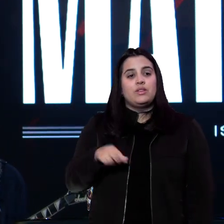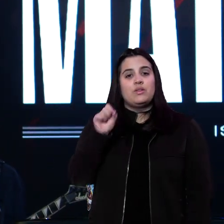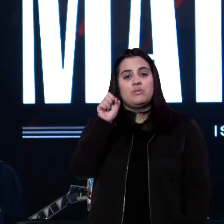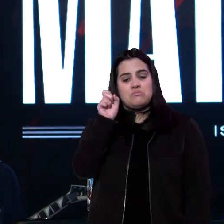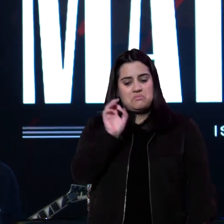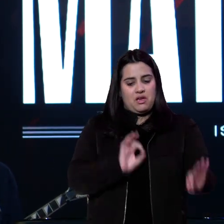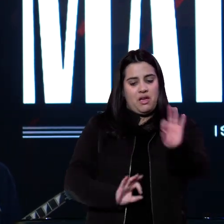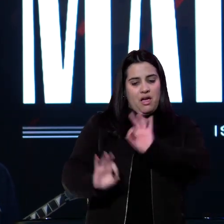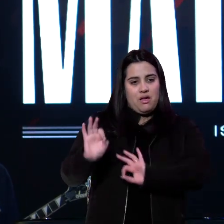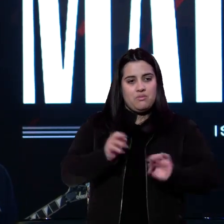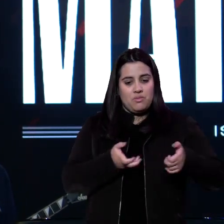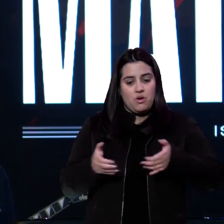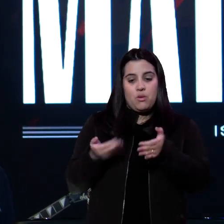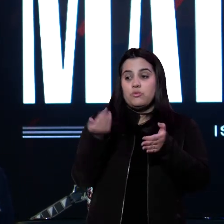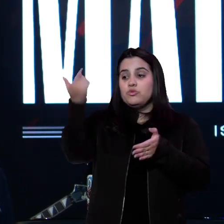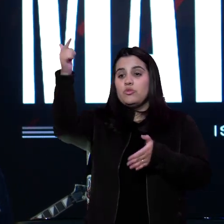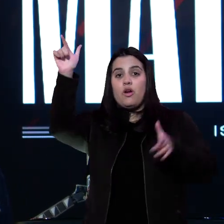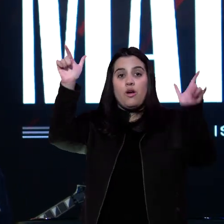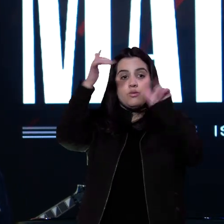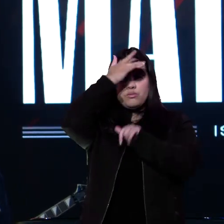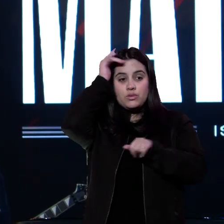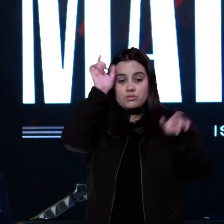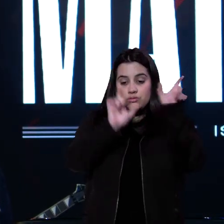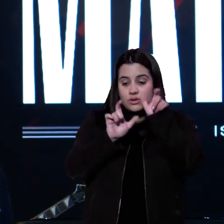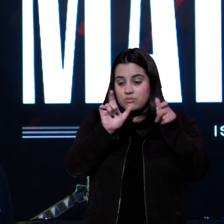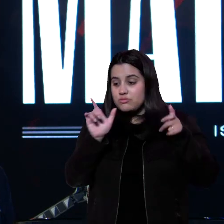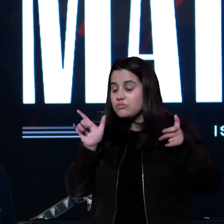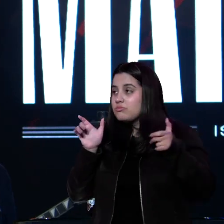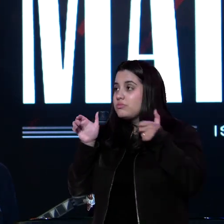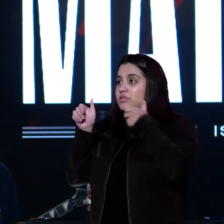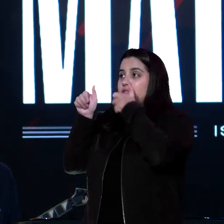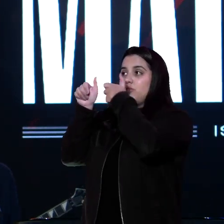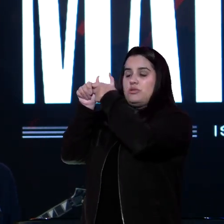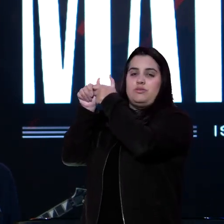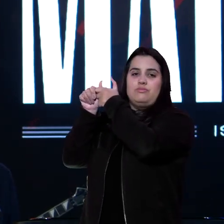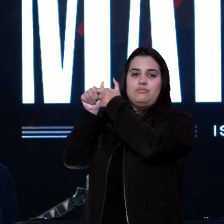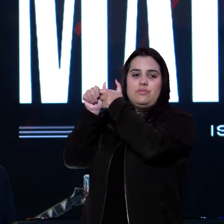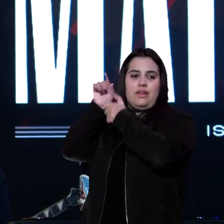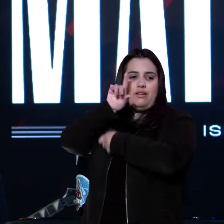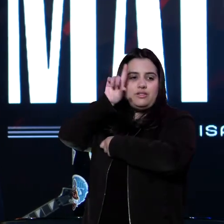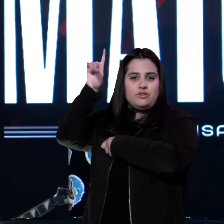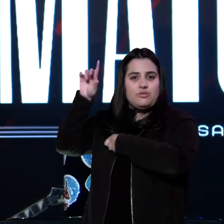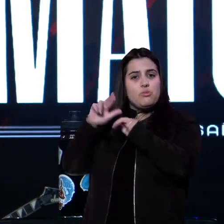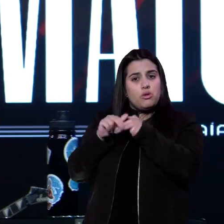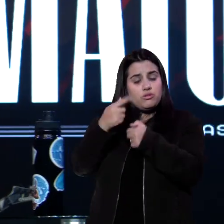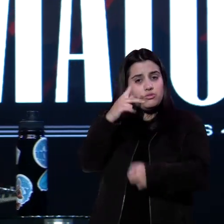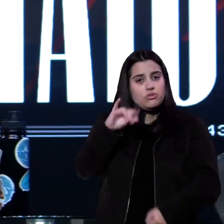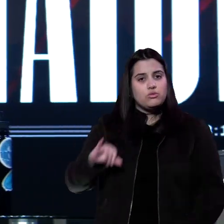preparar o caminho de outras pessoas até Cristo por meio do seu sofrimento.